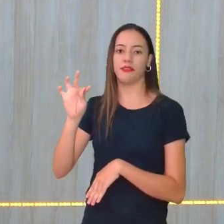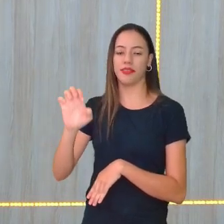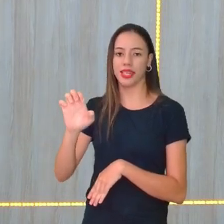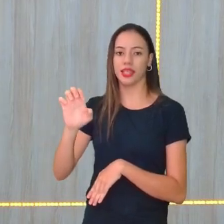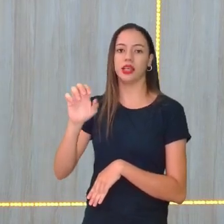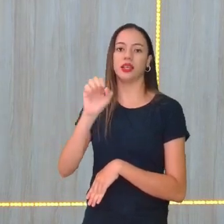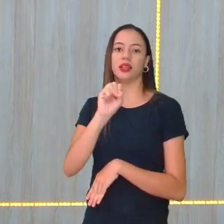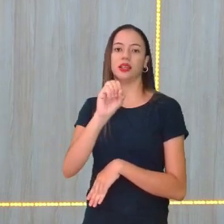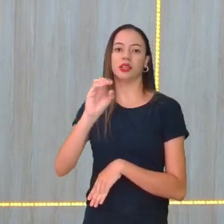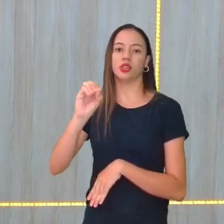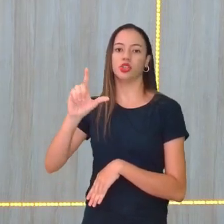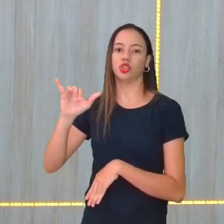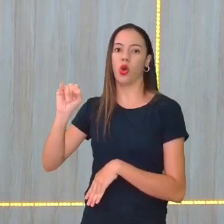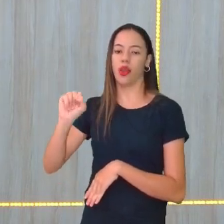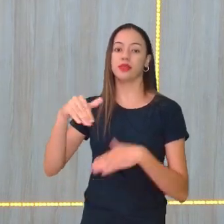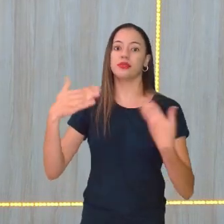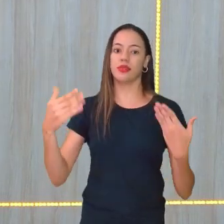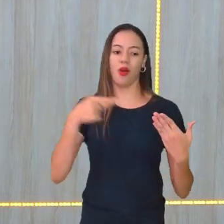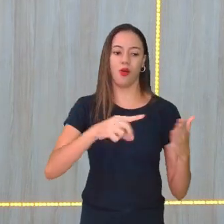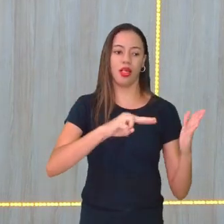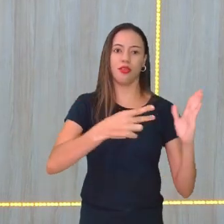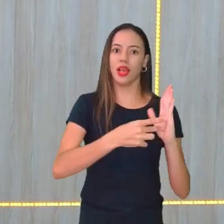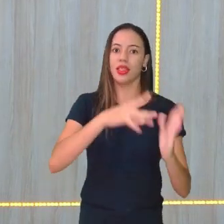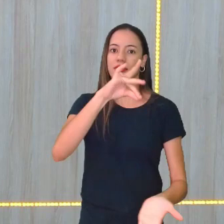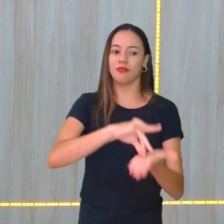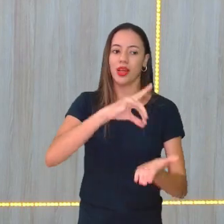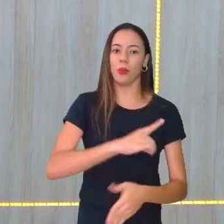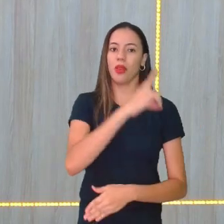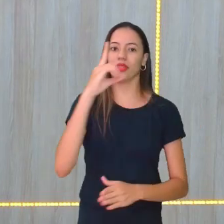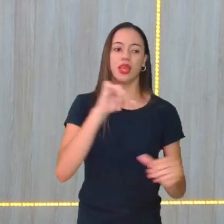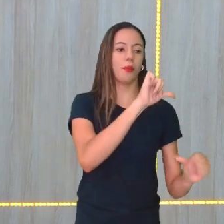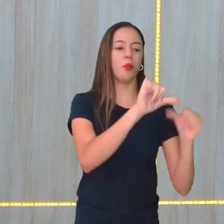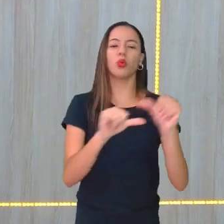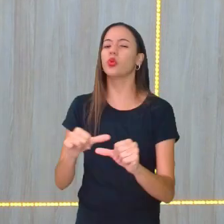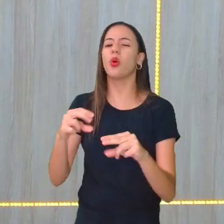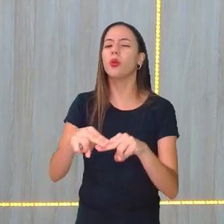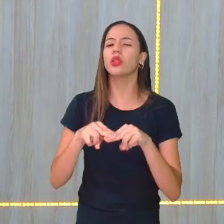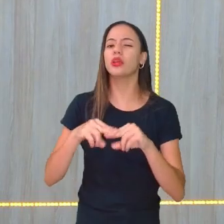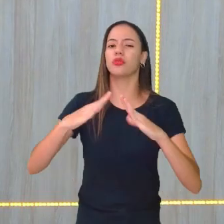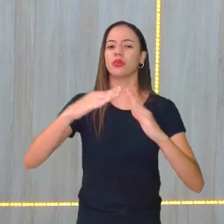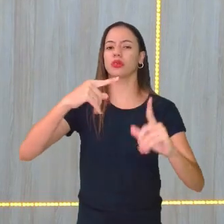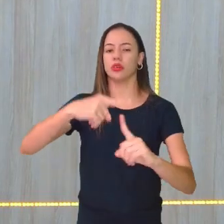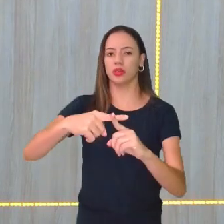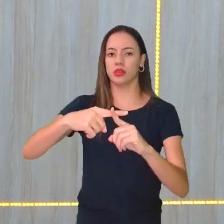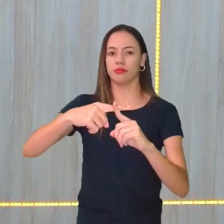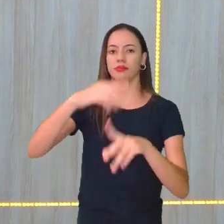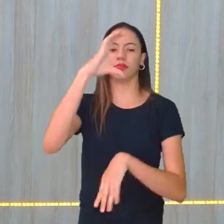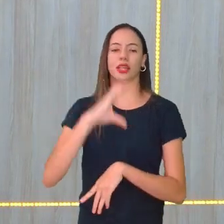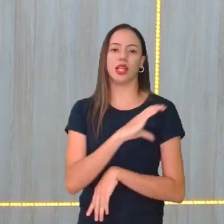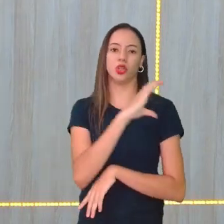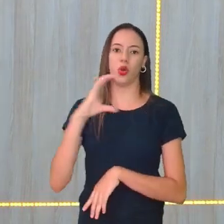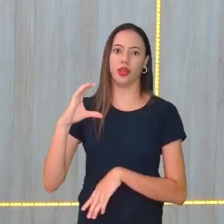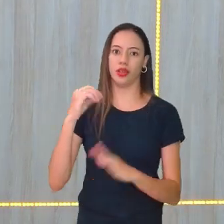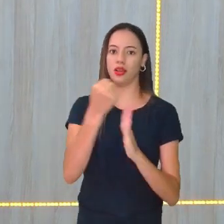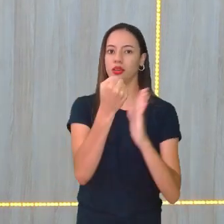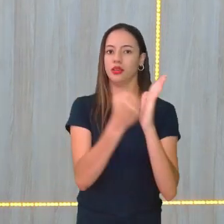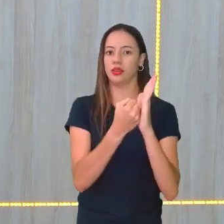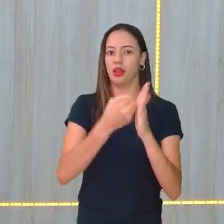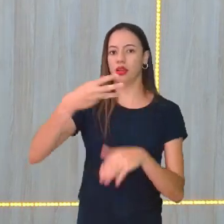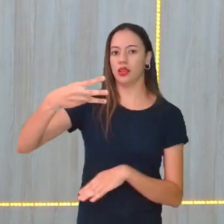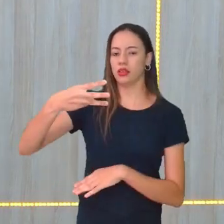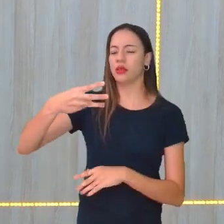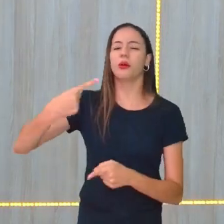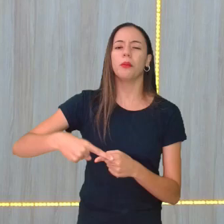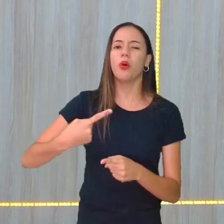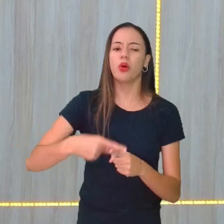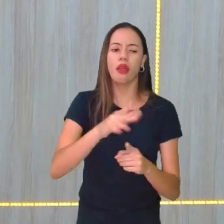sendo ressignificada mais na frente pela Igreja Católica, né, romana, no século III, para estimular a